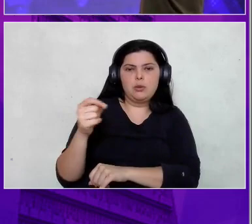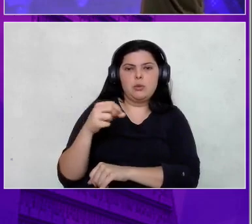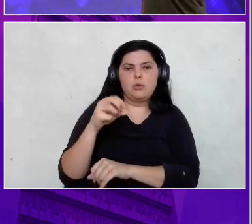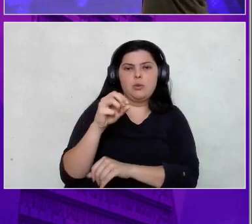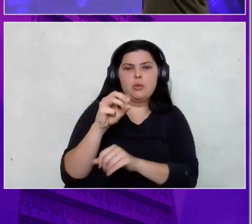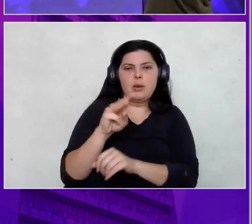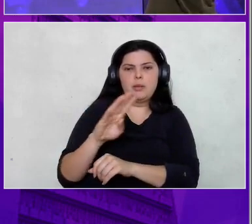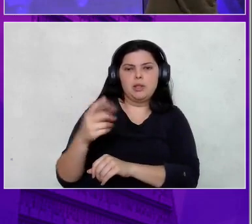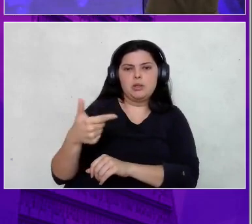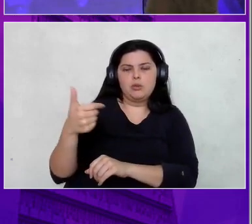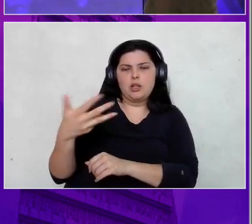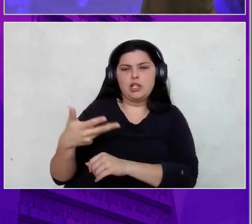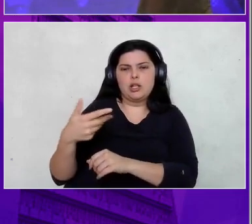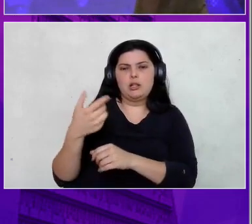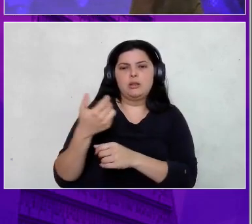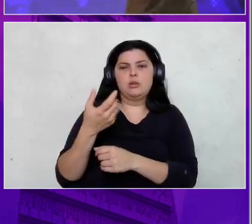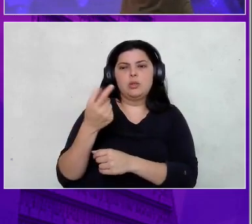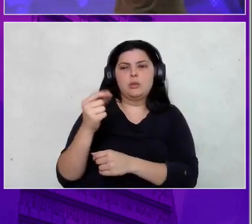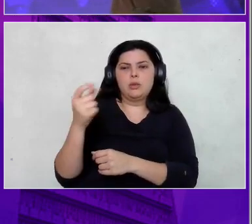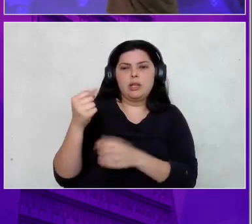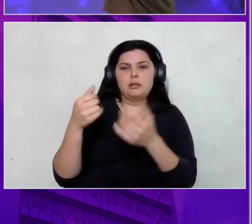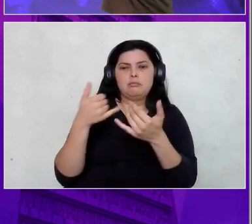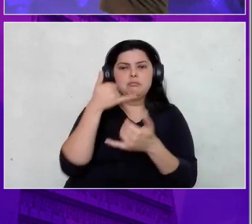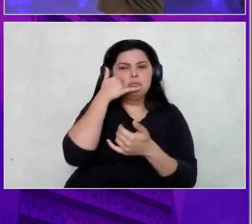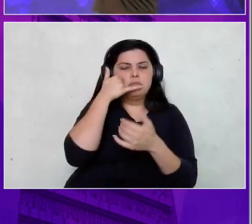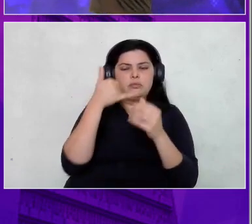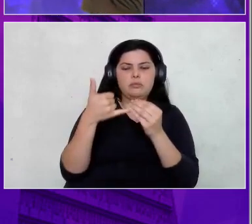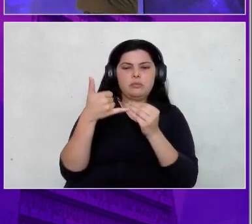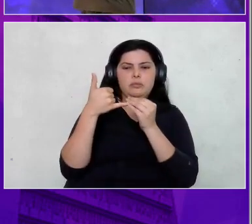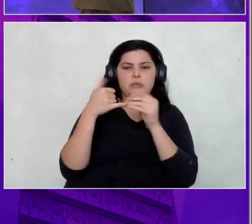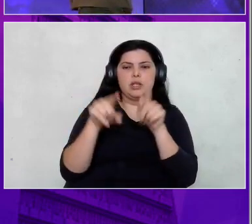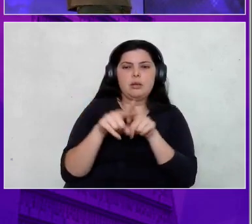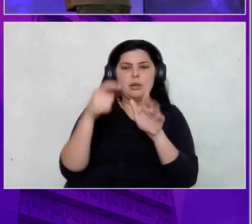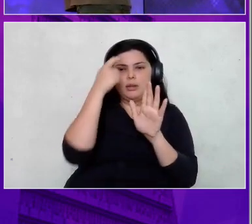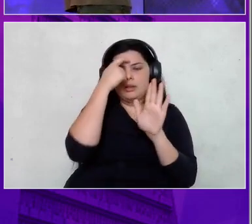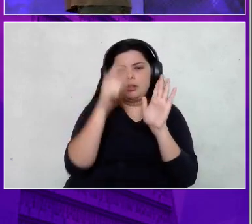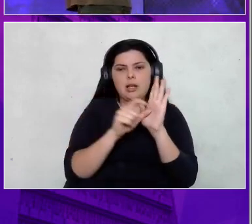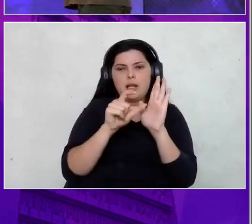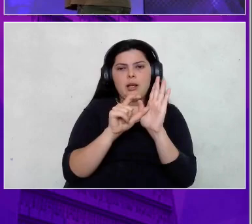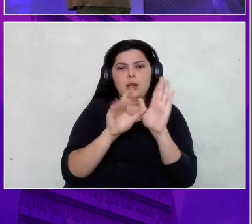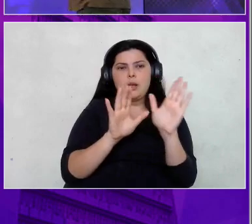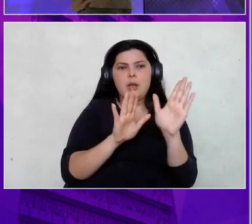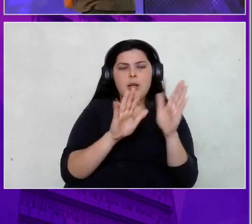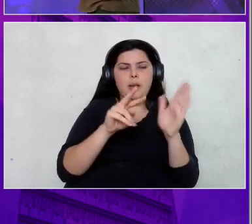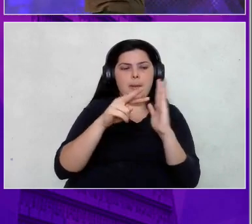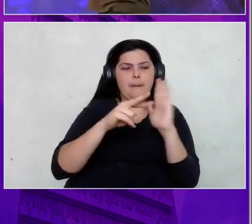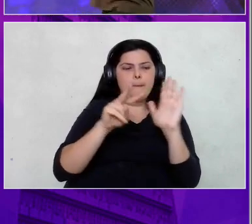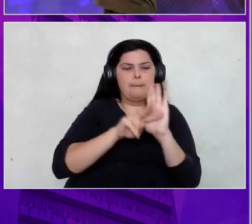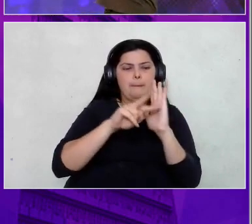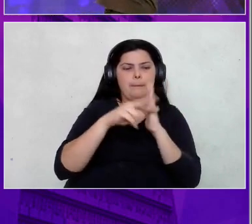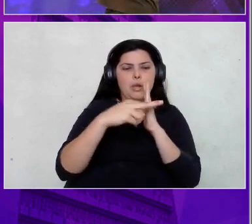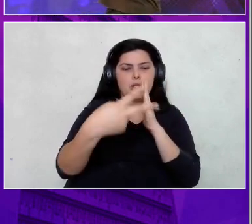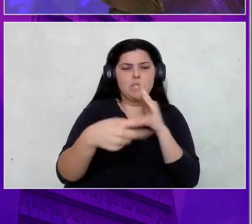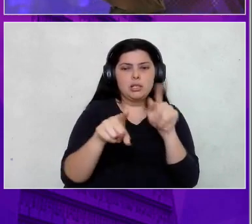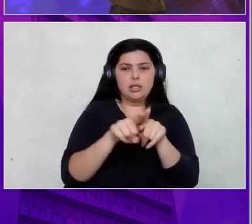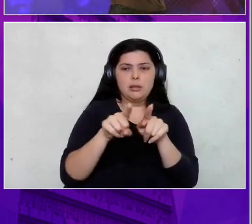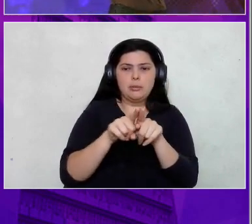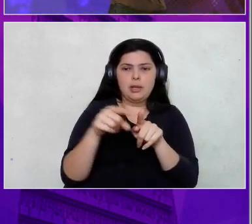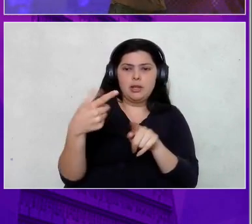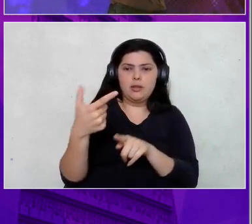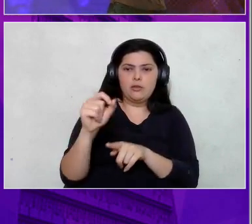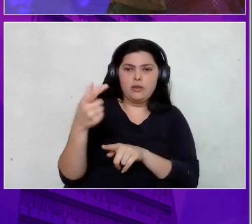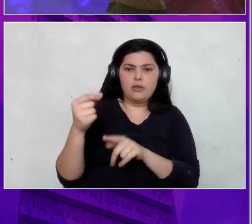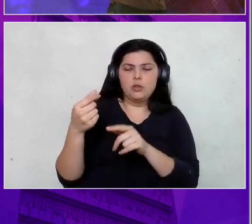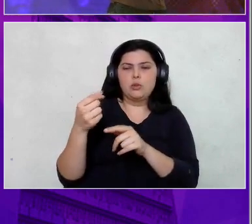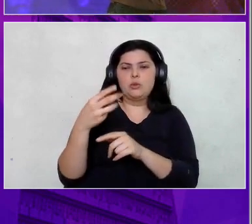2010, smartphones, social media, AI e blockchains no início disso daqui. E agora, 2020, Web 3,